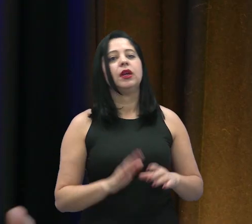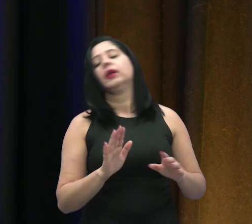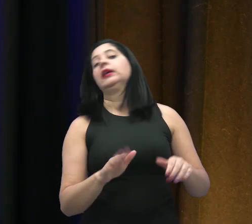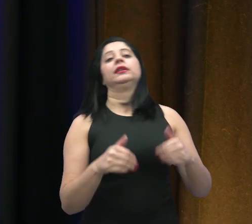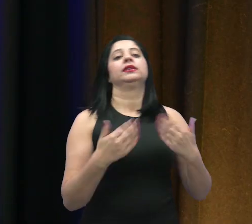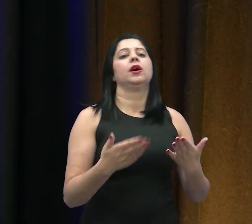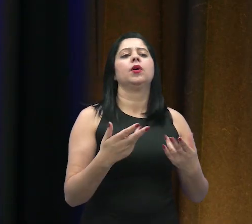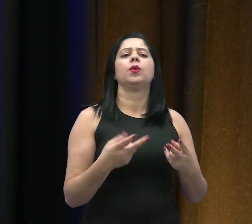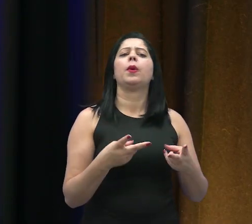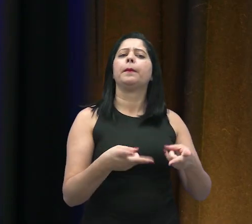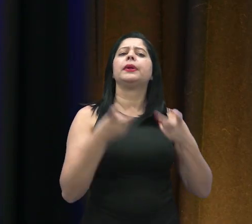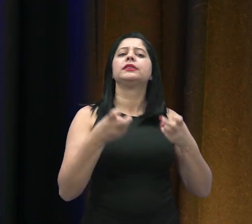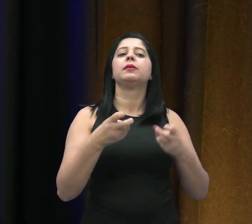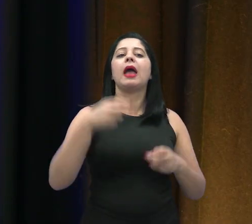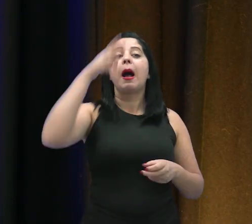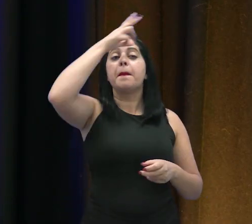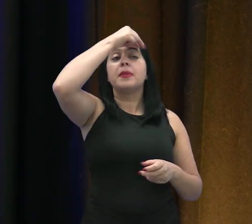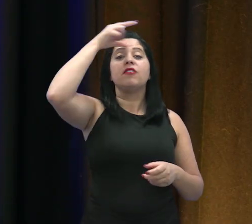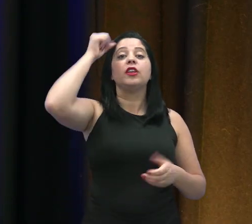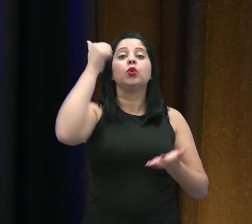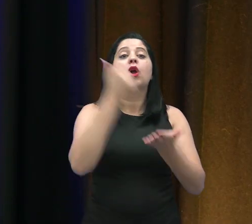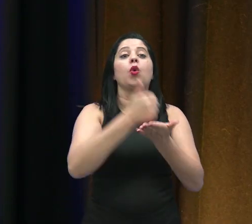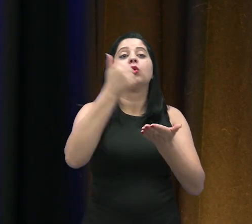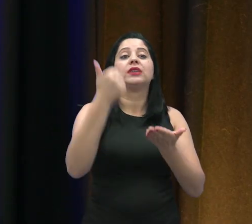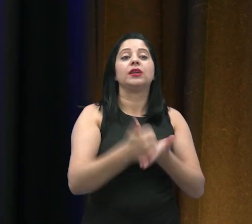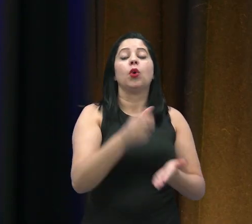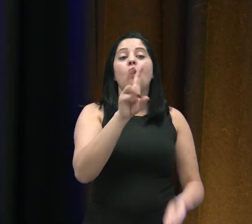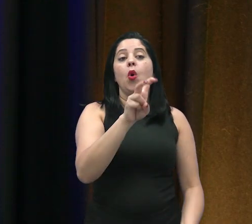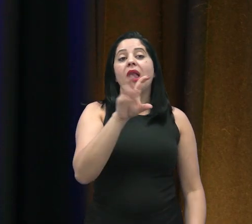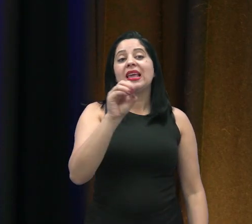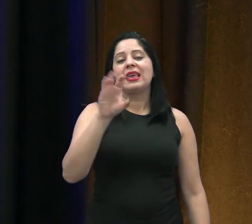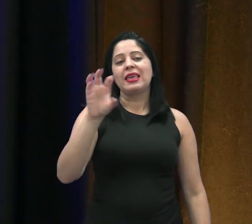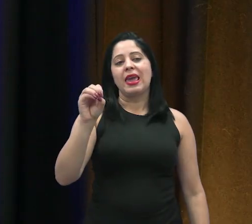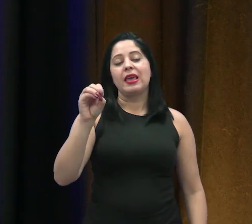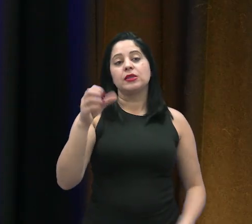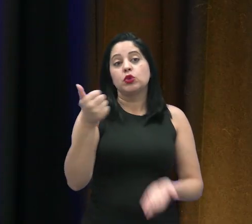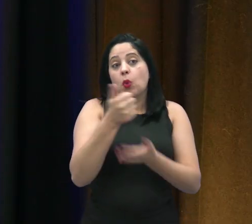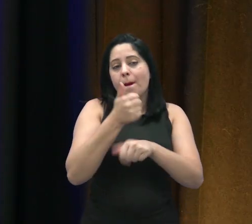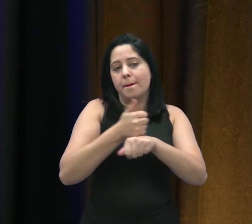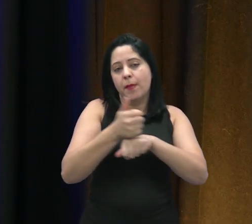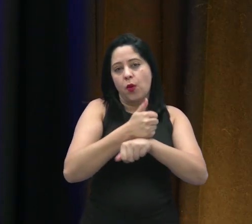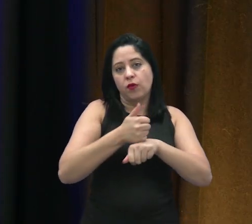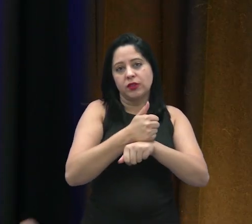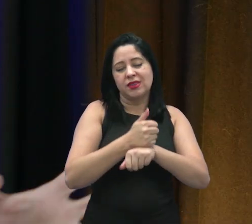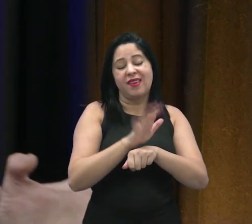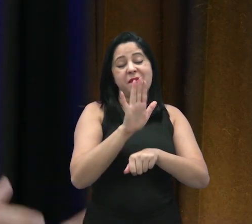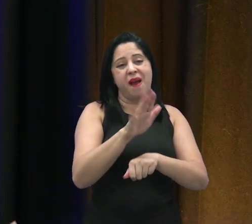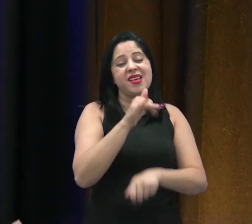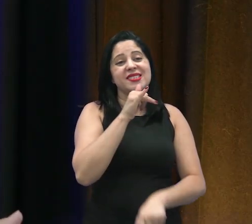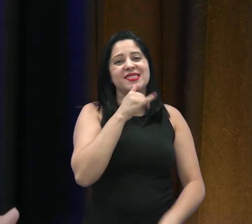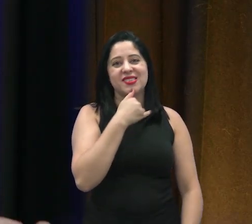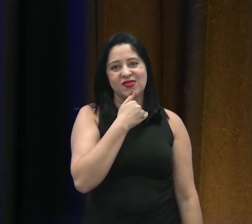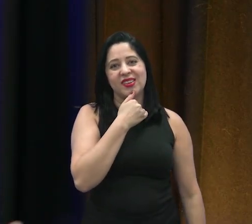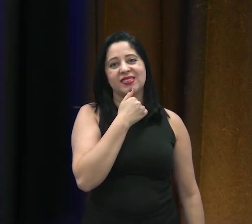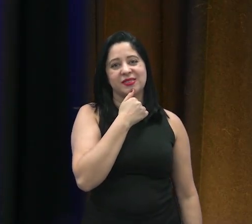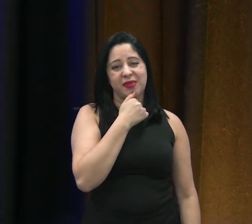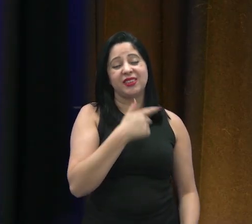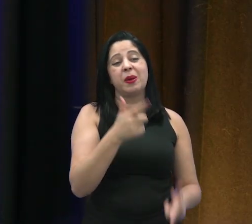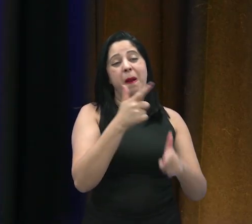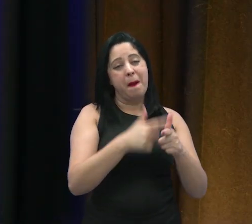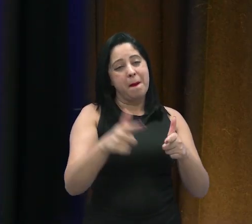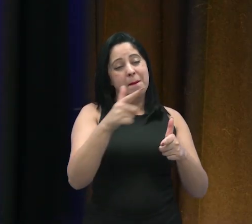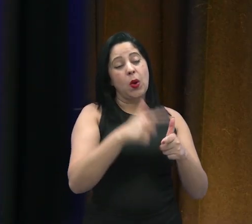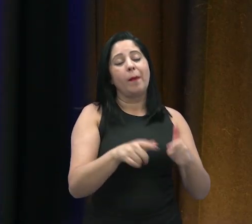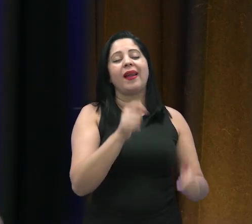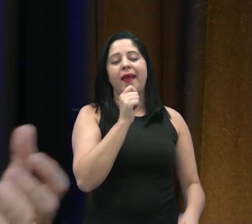prefeitura contratou mais de 500 profissionais de educação, auxiliar de educação especial. Infelizmente, temos muitos